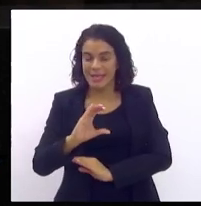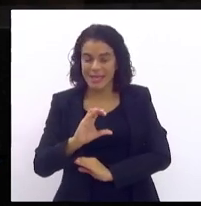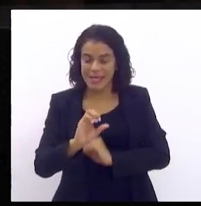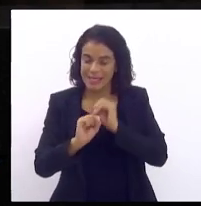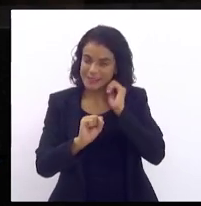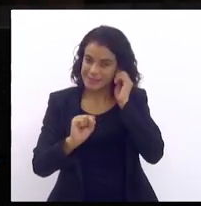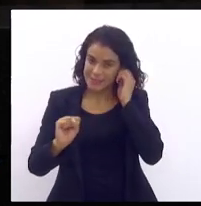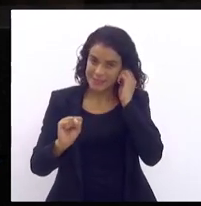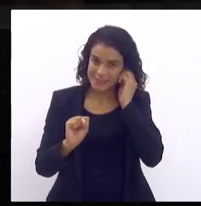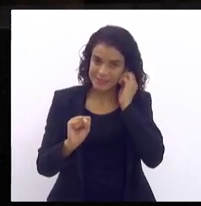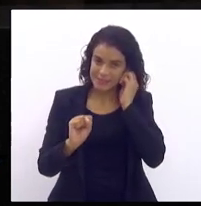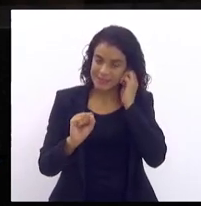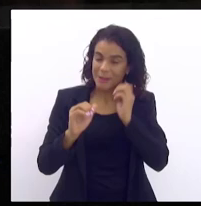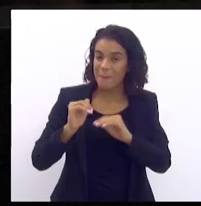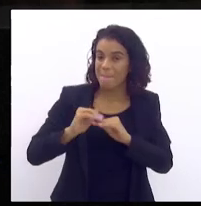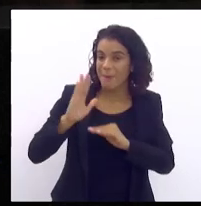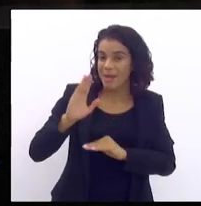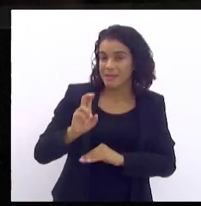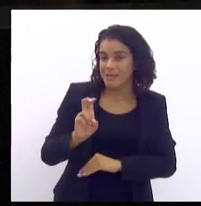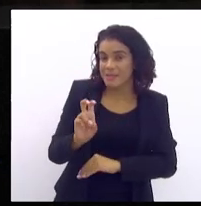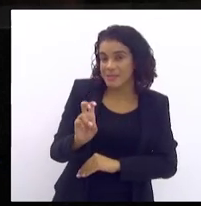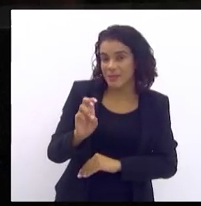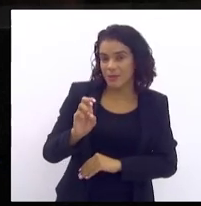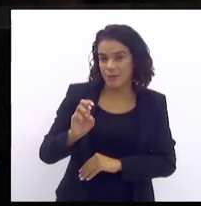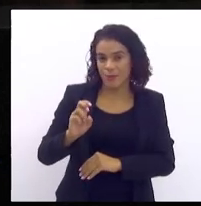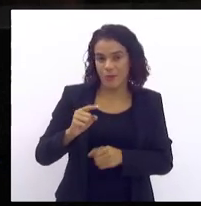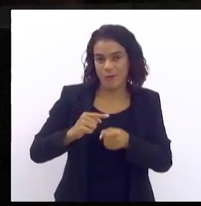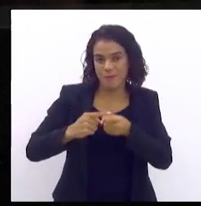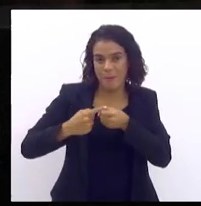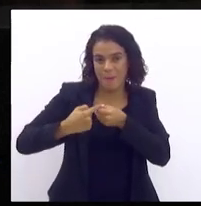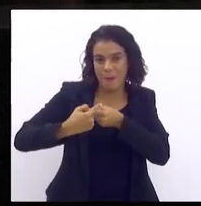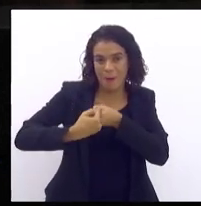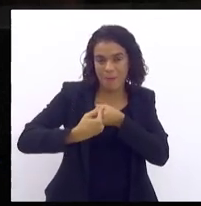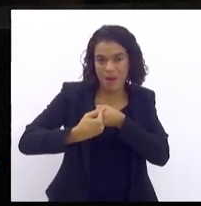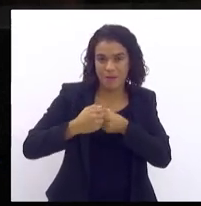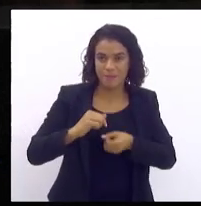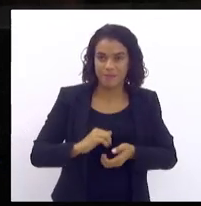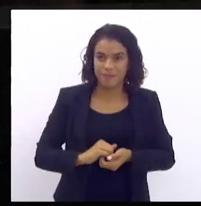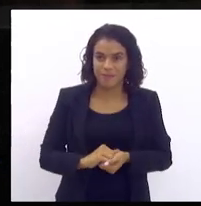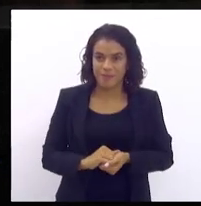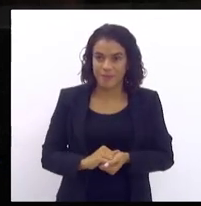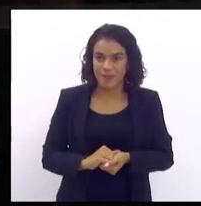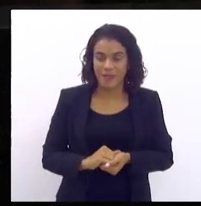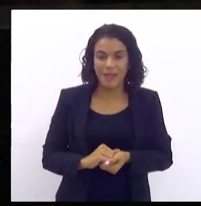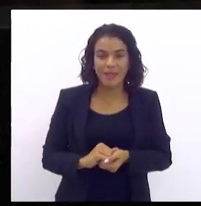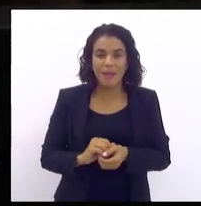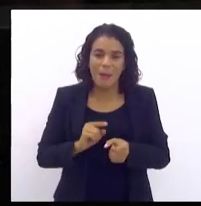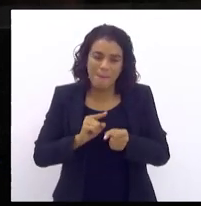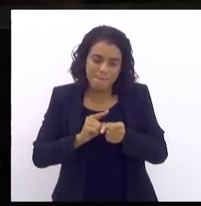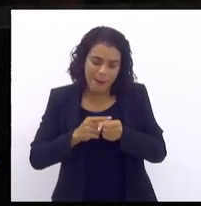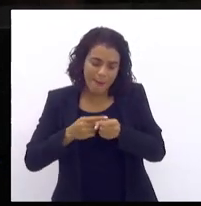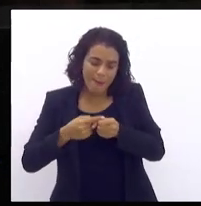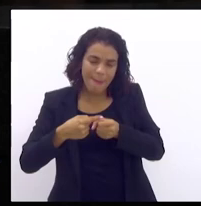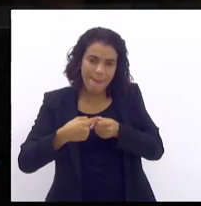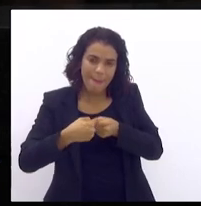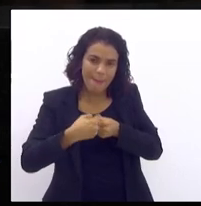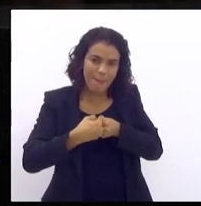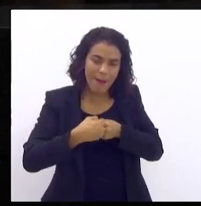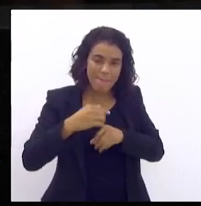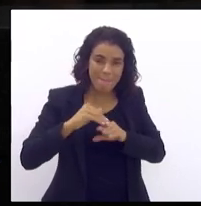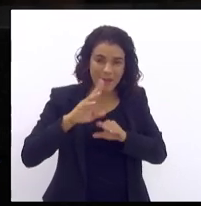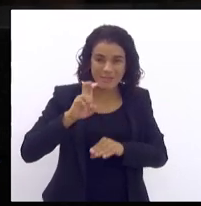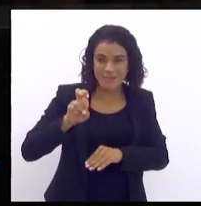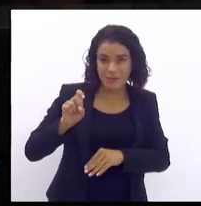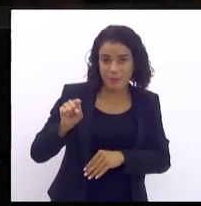de 5 mil municípios. E cada município, atendendo